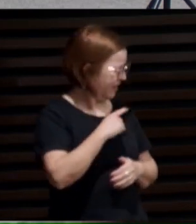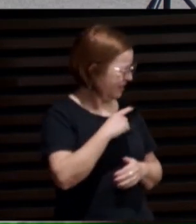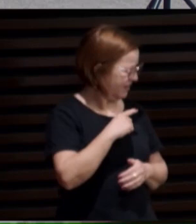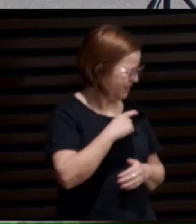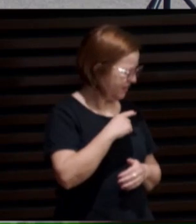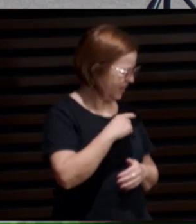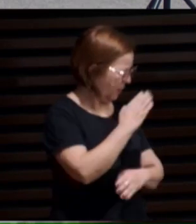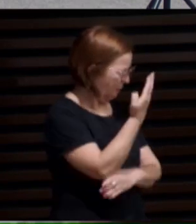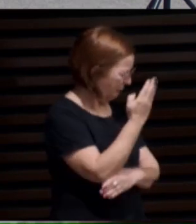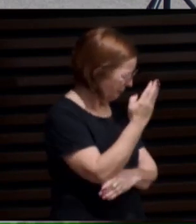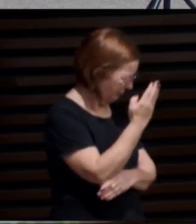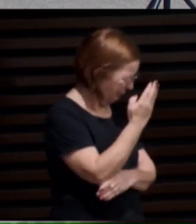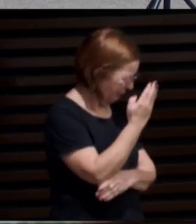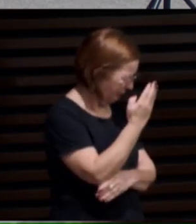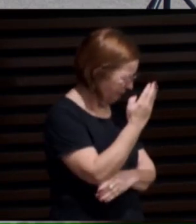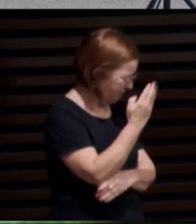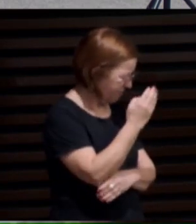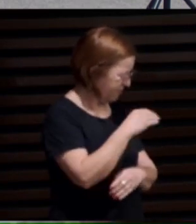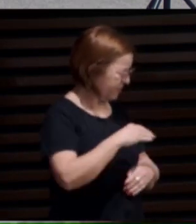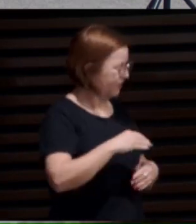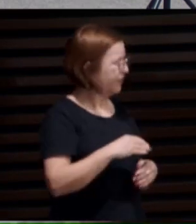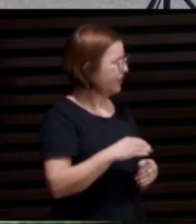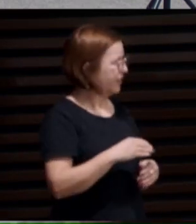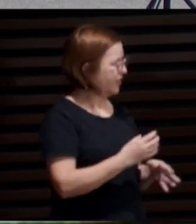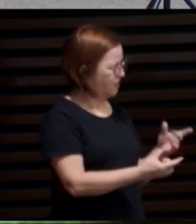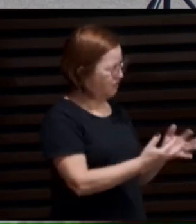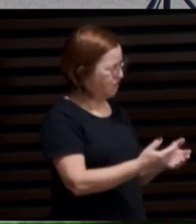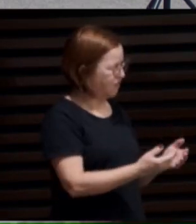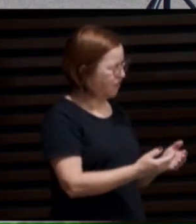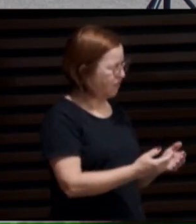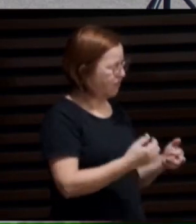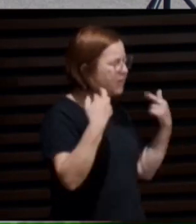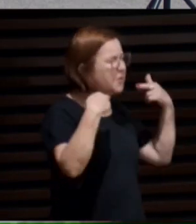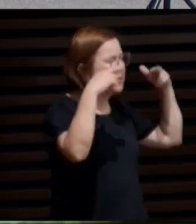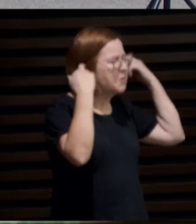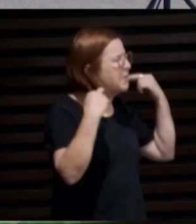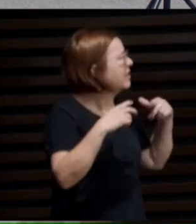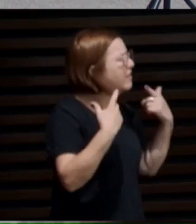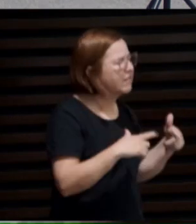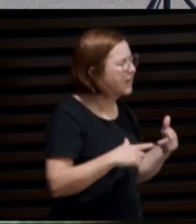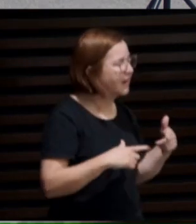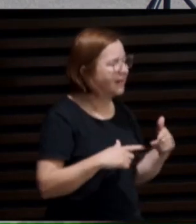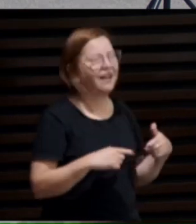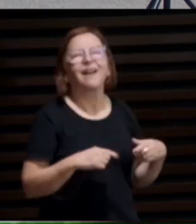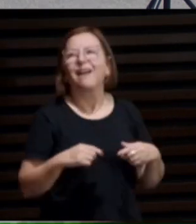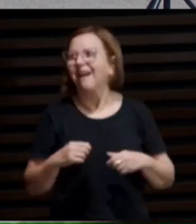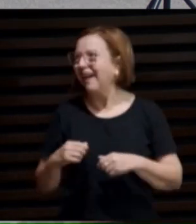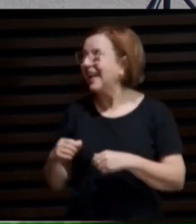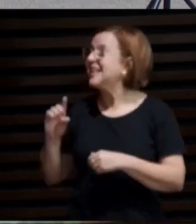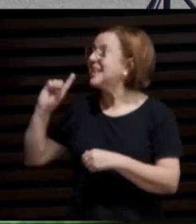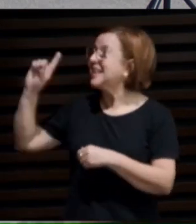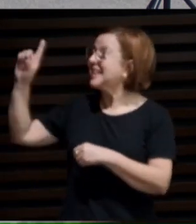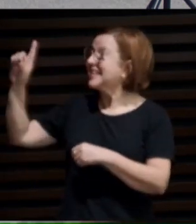cordeiro? Então Abraão disse, meu filho, Deus proverá para si para si o Cordeiro. E